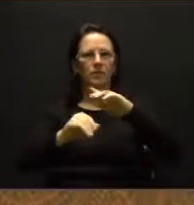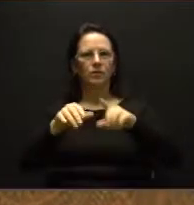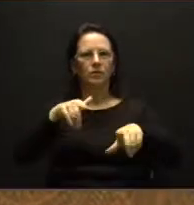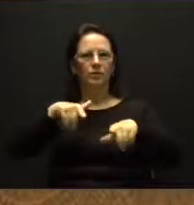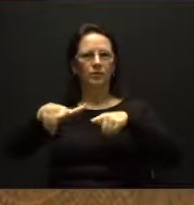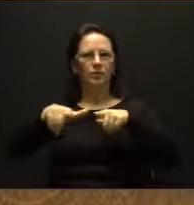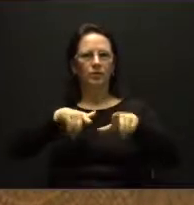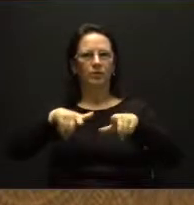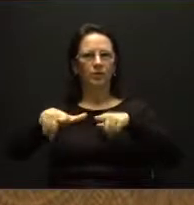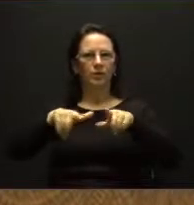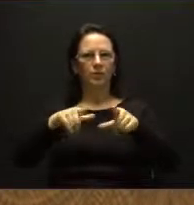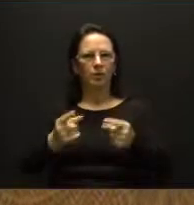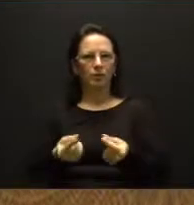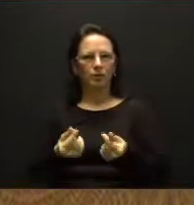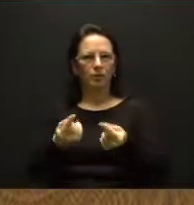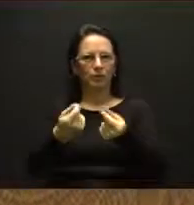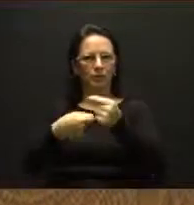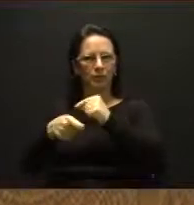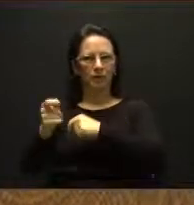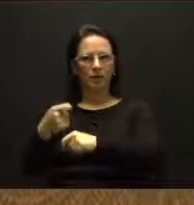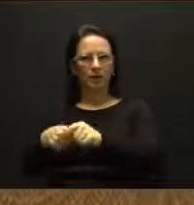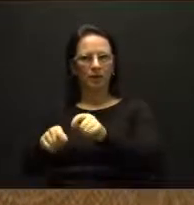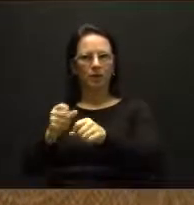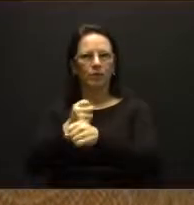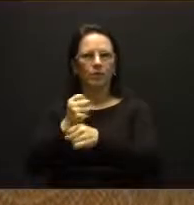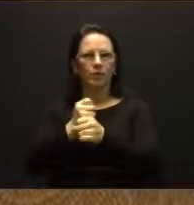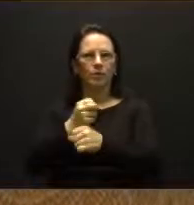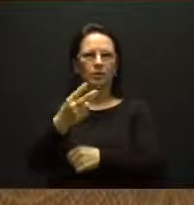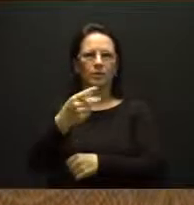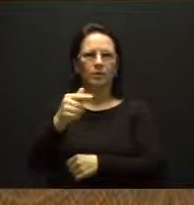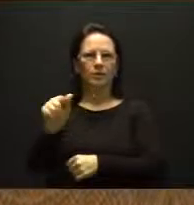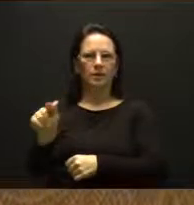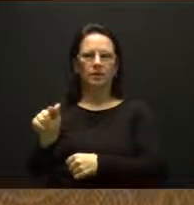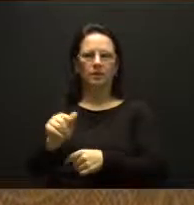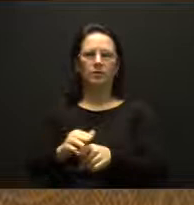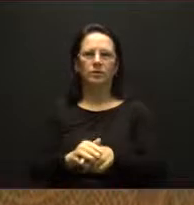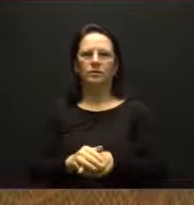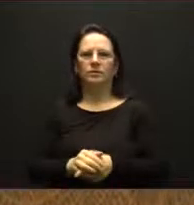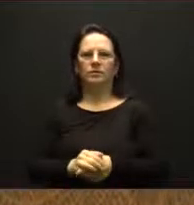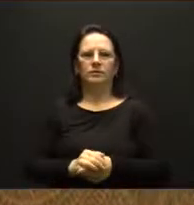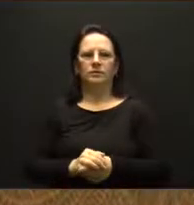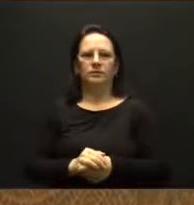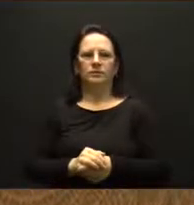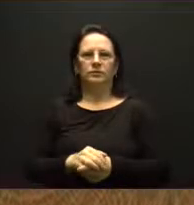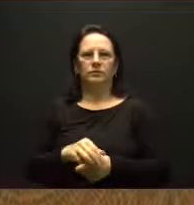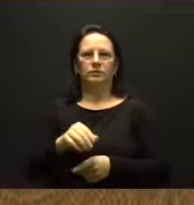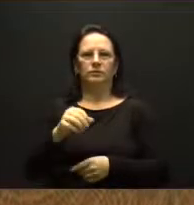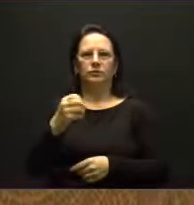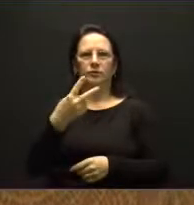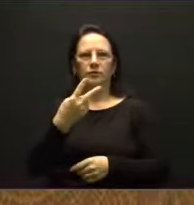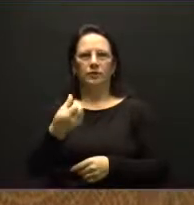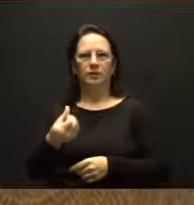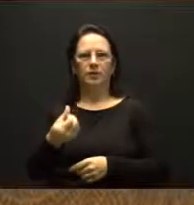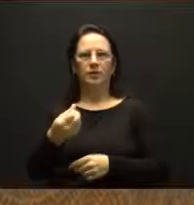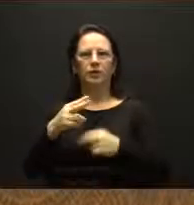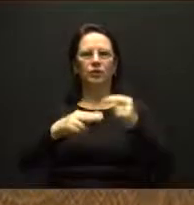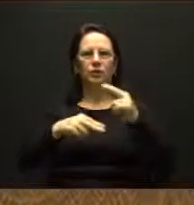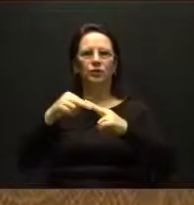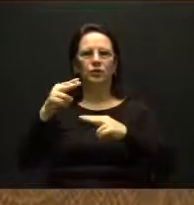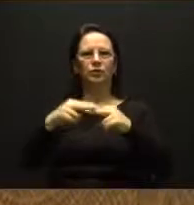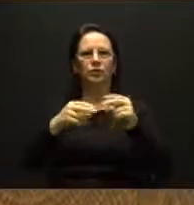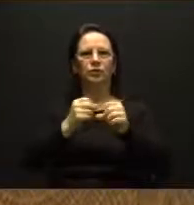trabalho e renda para o ano legislativo de 2017 aos 26 dias do mês de junho do ano de